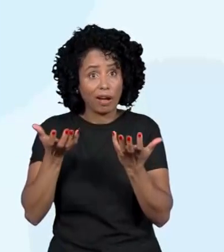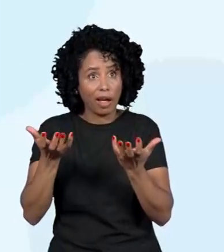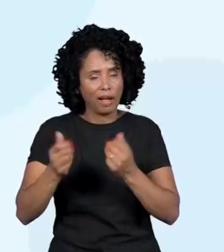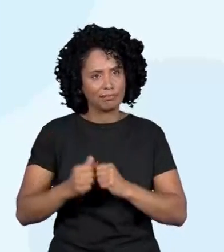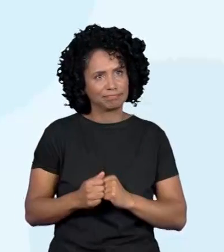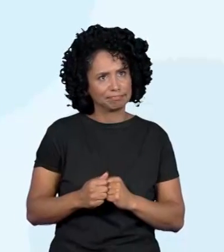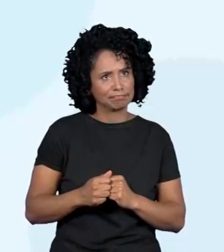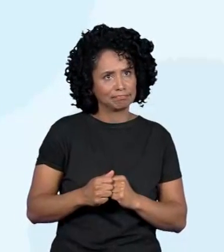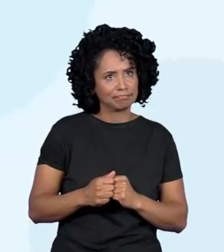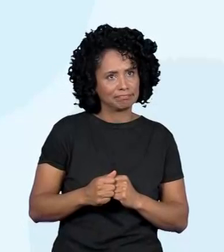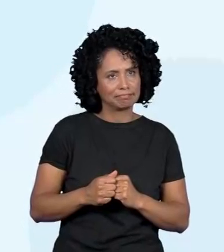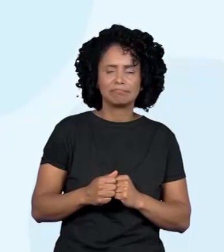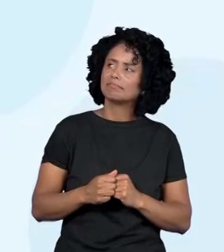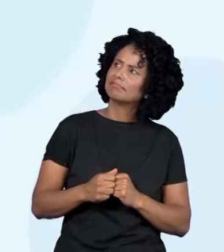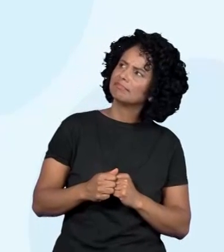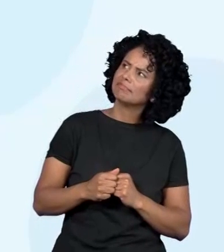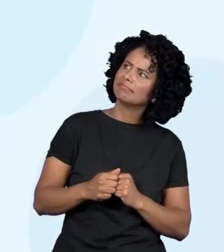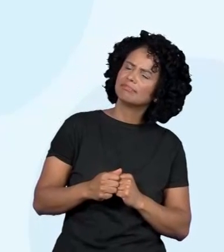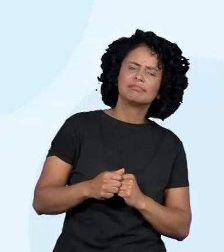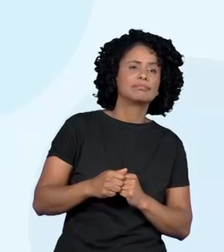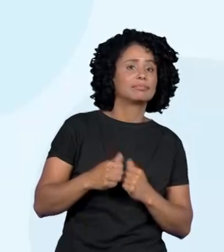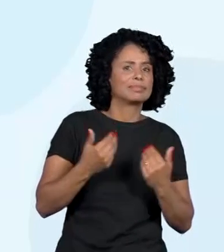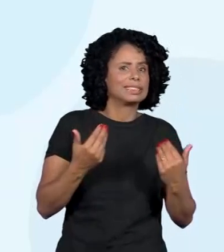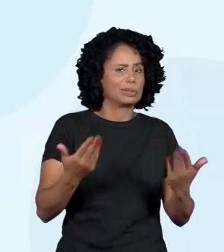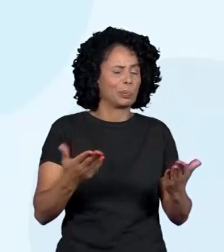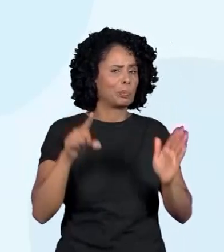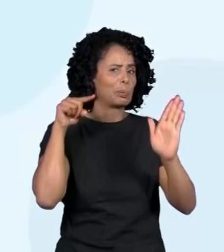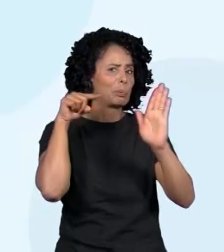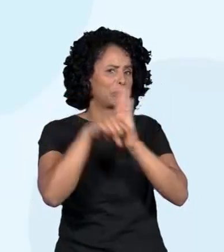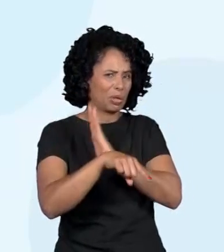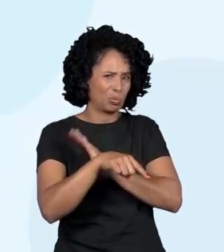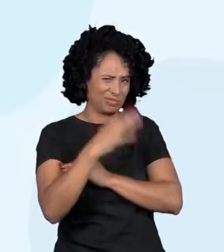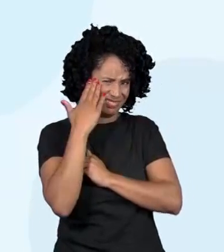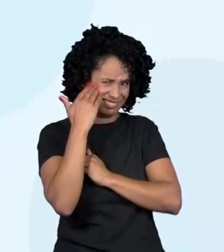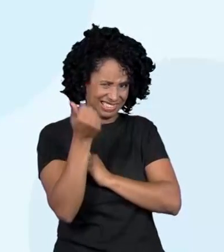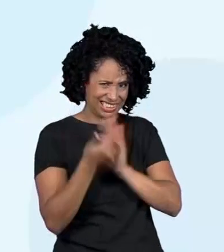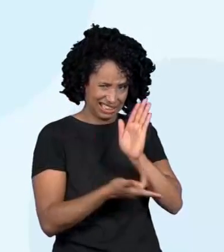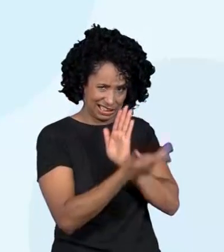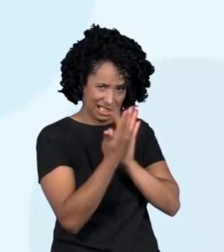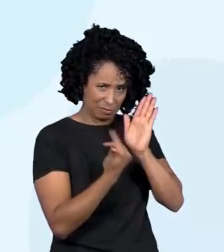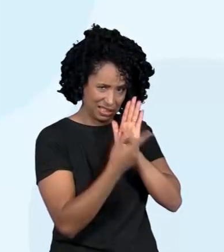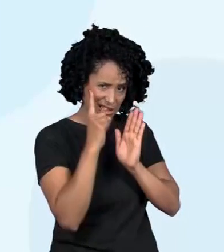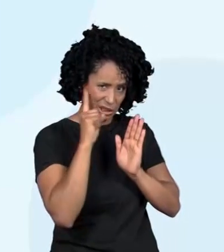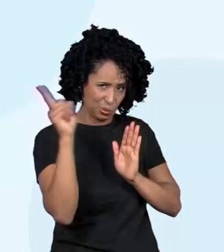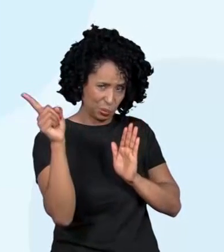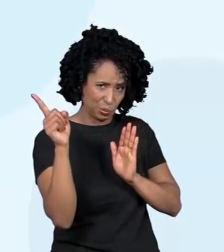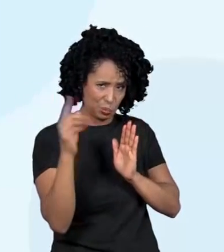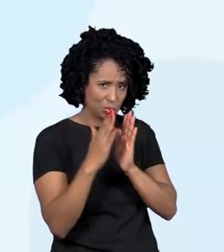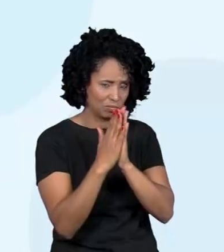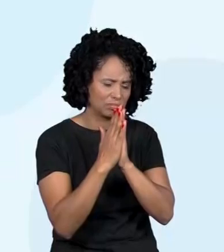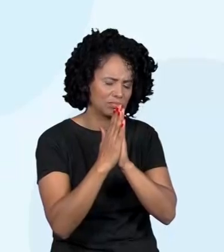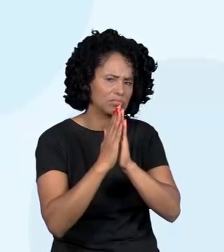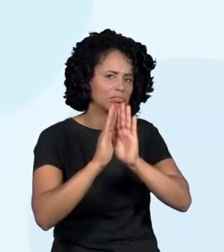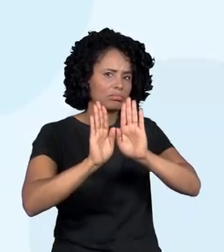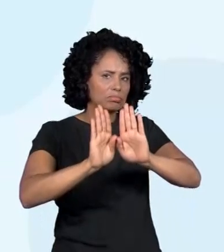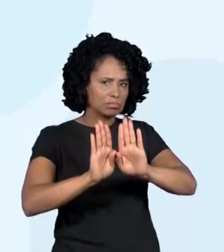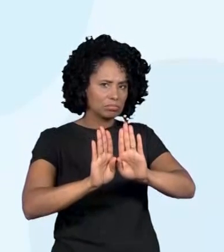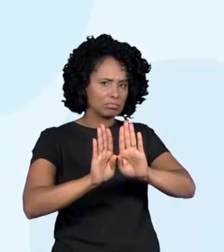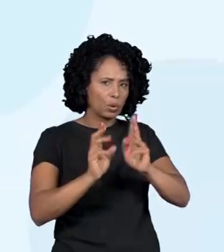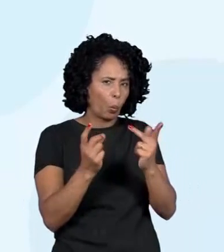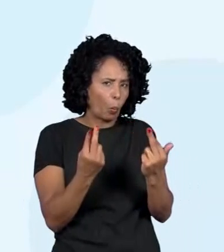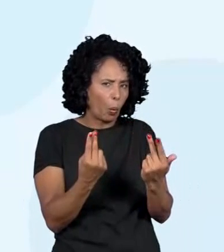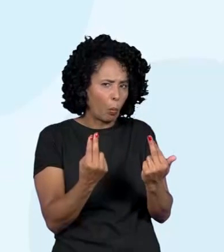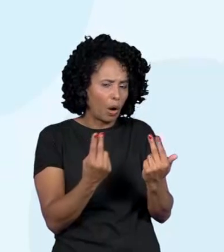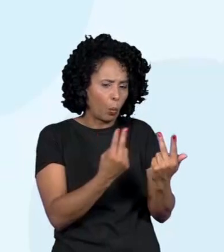né? Então, eu pergunto para vocês, essa figura, ela é simétrica? Por